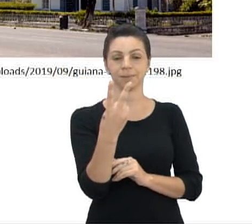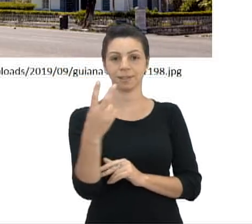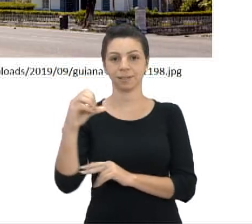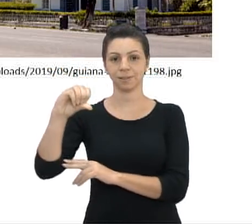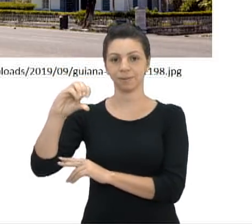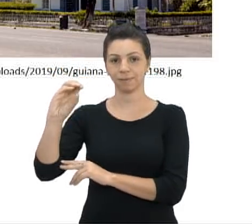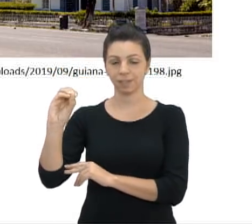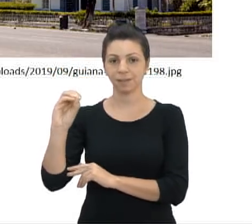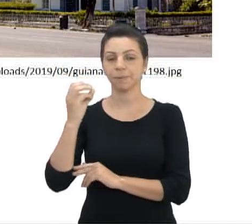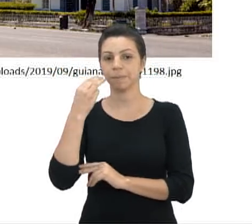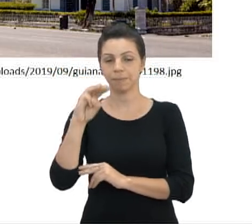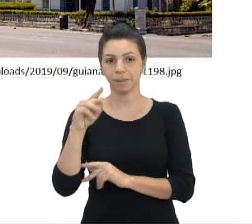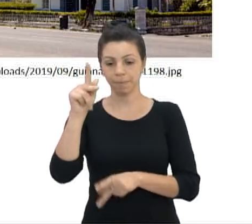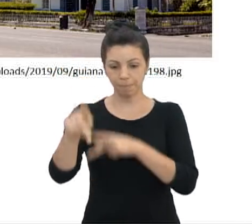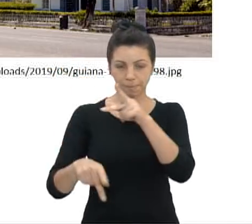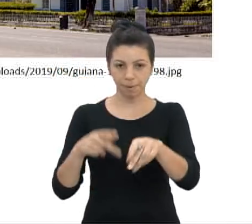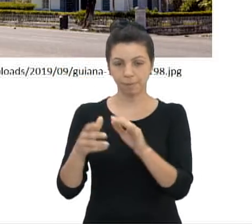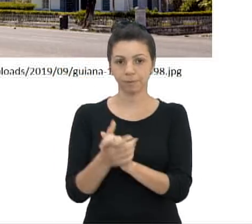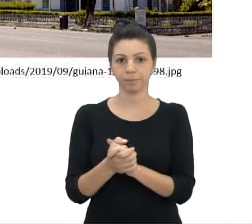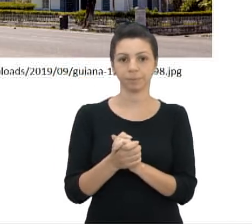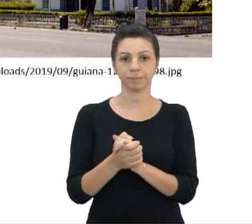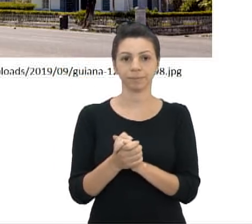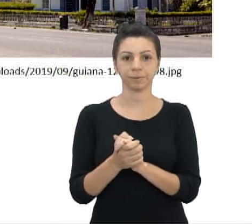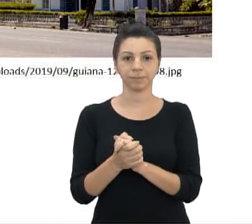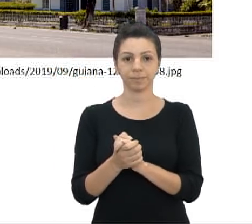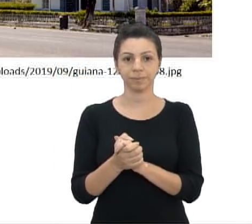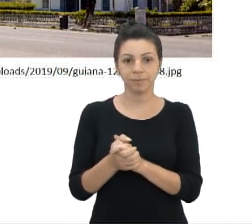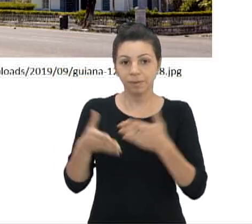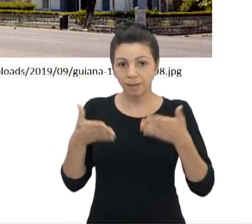290.691 habitantes e o Suriname com